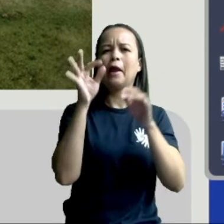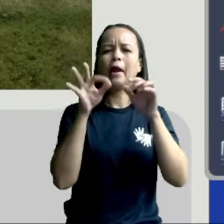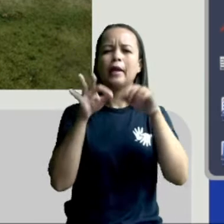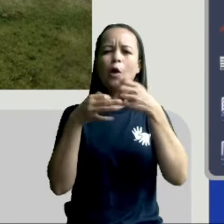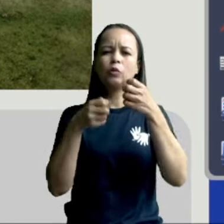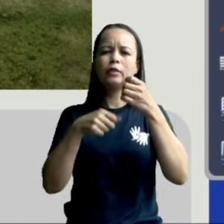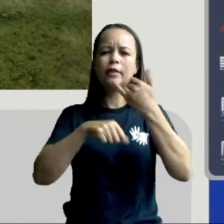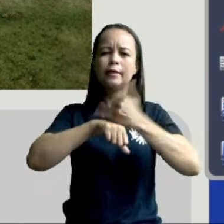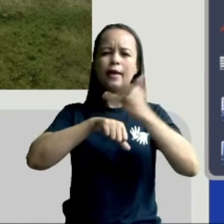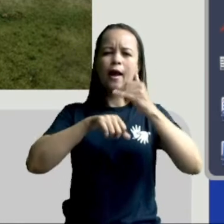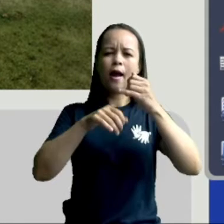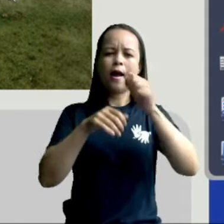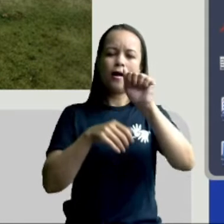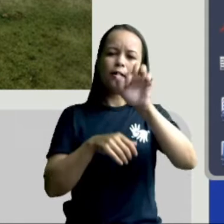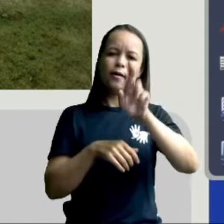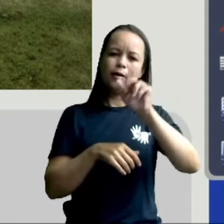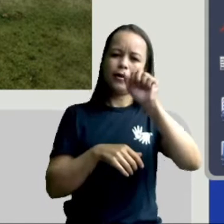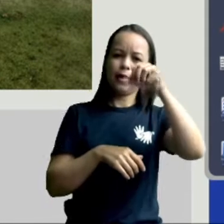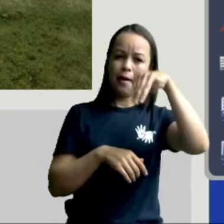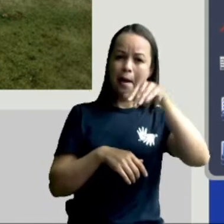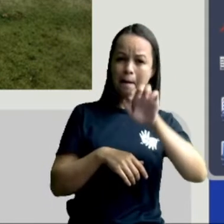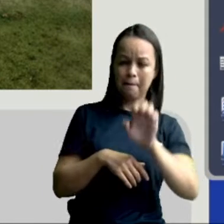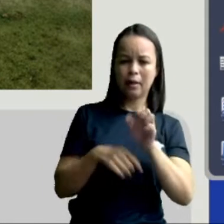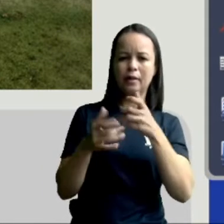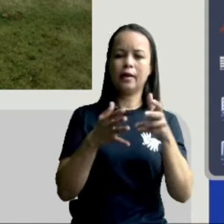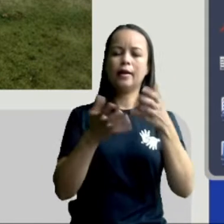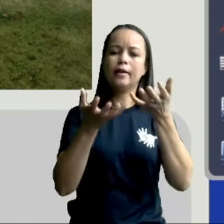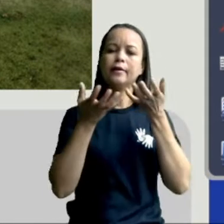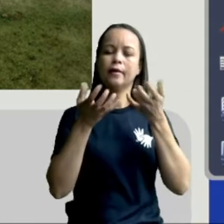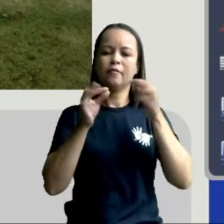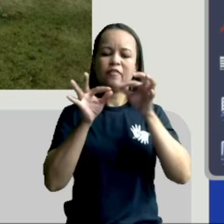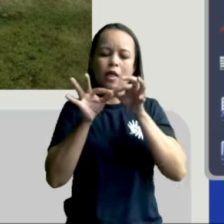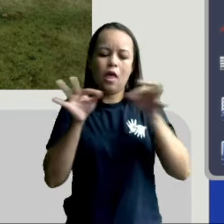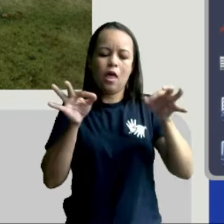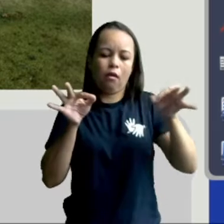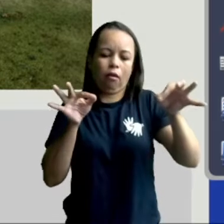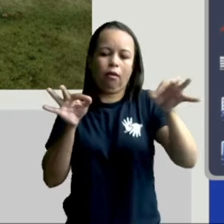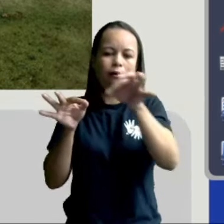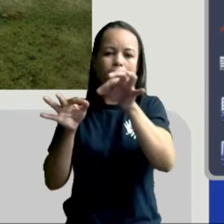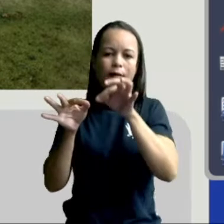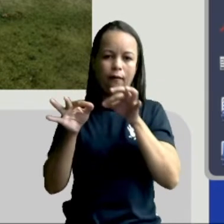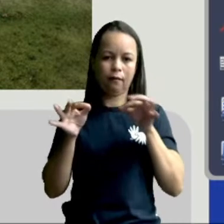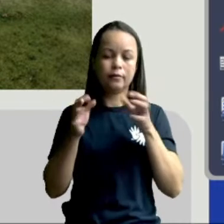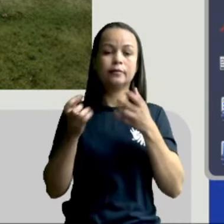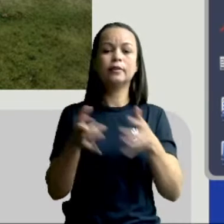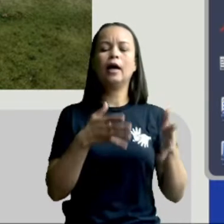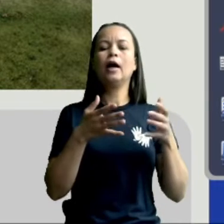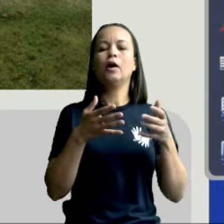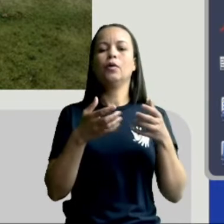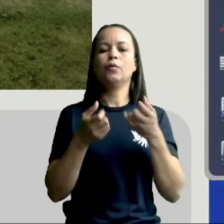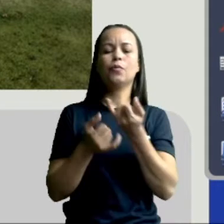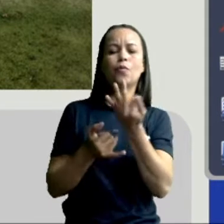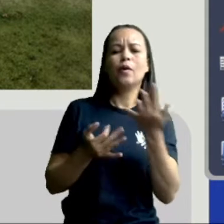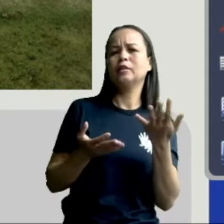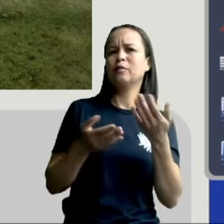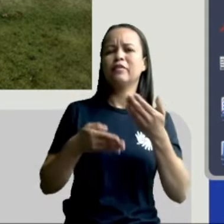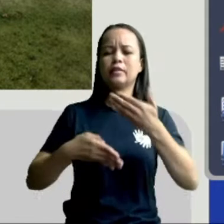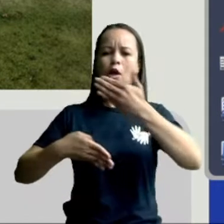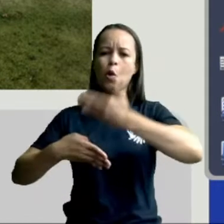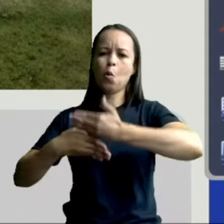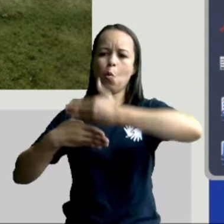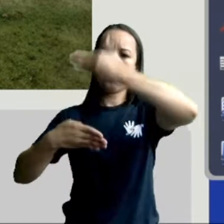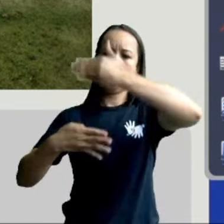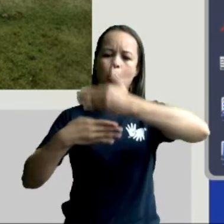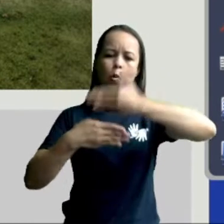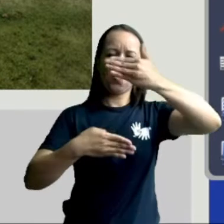ele precisa para fazer um cercado, como a gente vê aqui, seja para o que for, ou quanto que vai ser para fazer um muro de